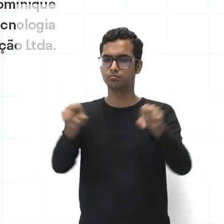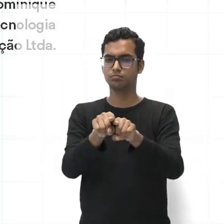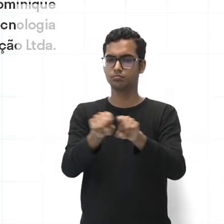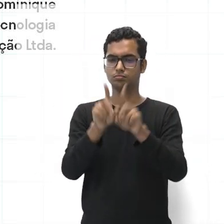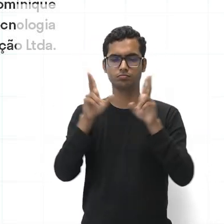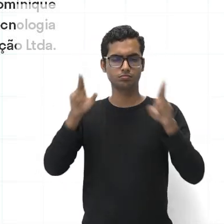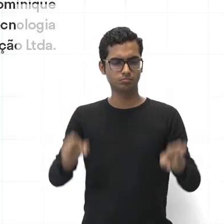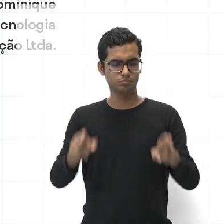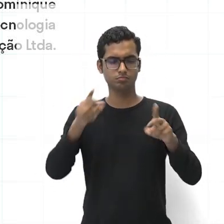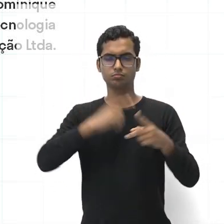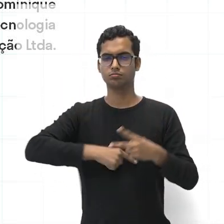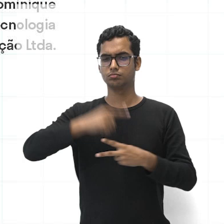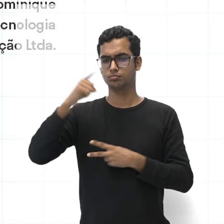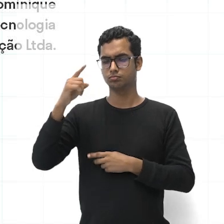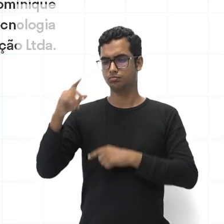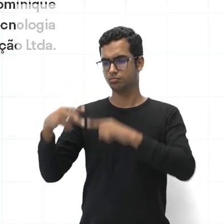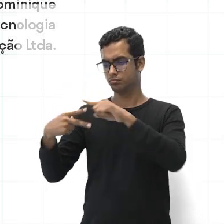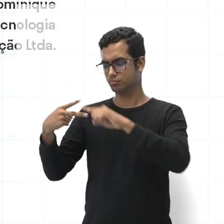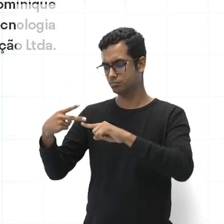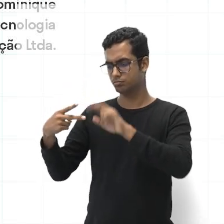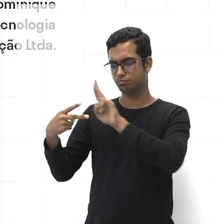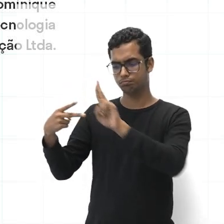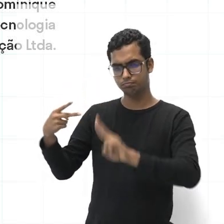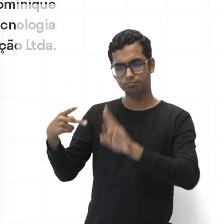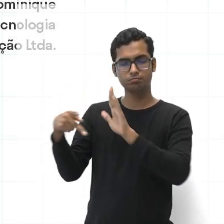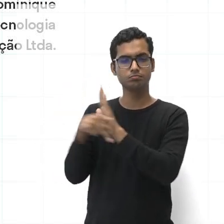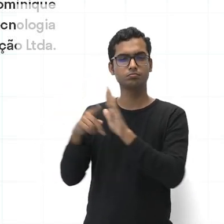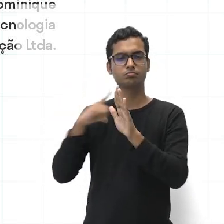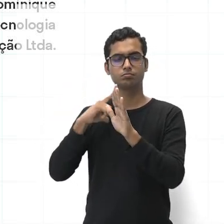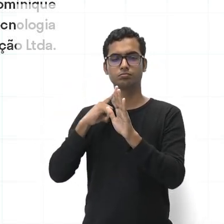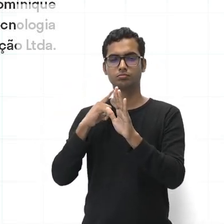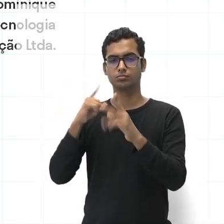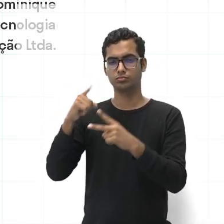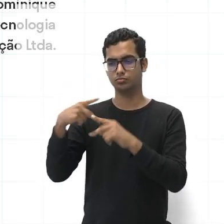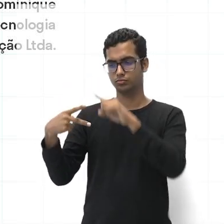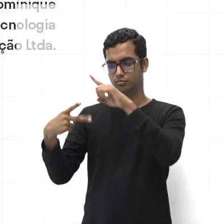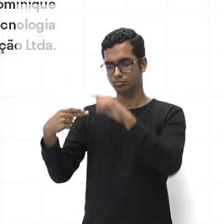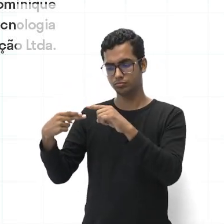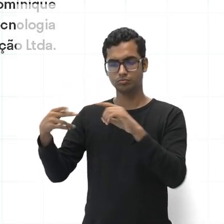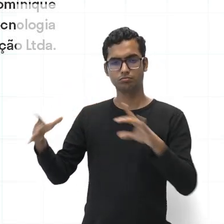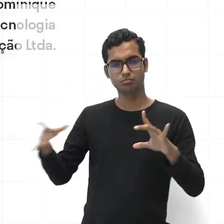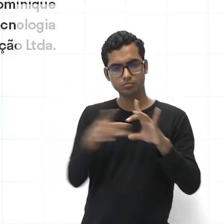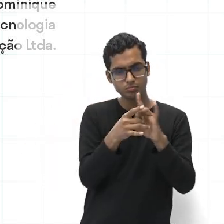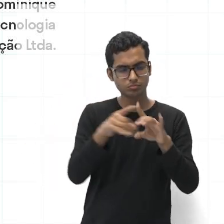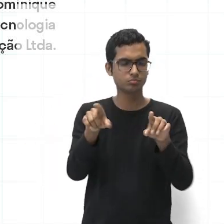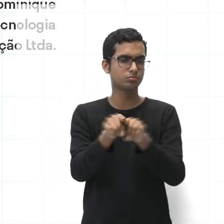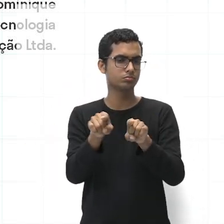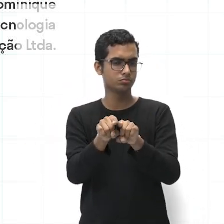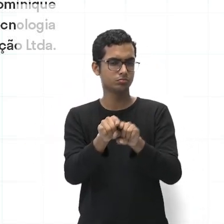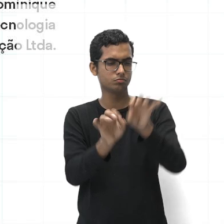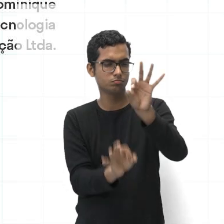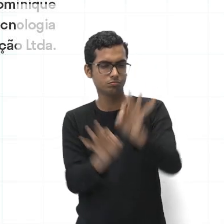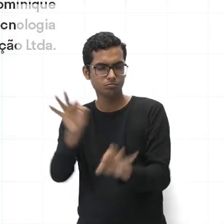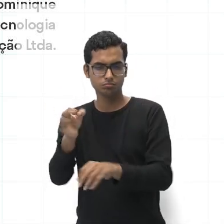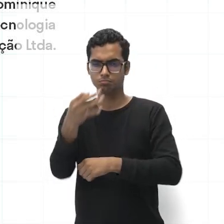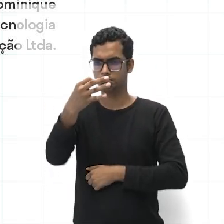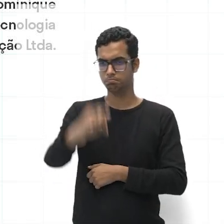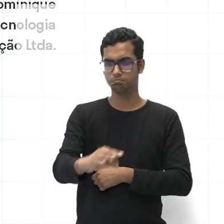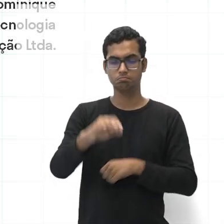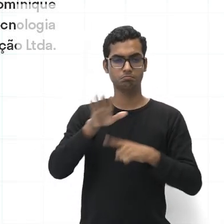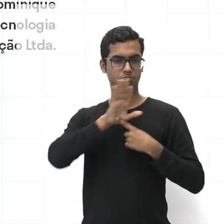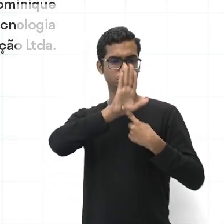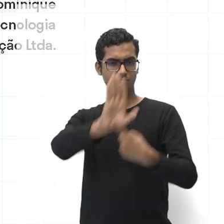tempo, né? A classificação deles vai haver as duas funções juntas, né? Eles não estão divididos em uma só função, eles